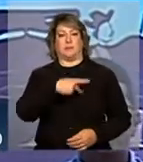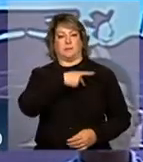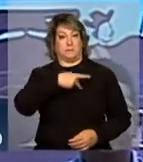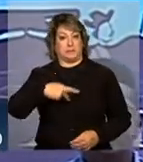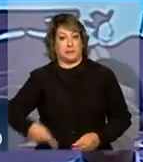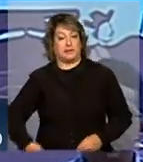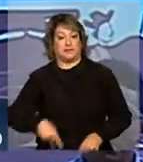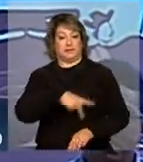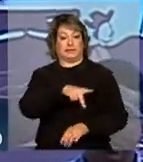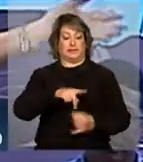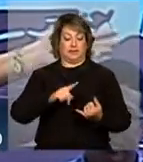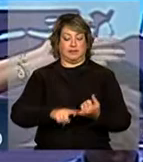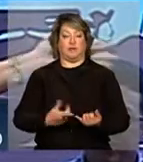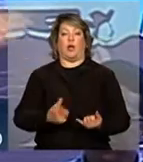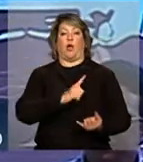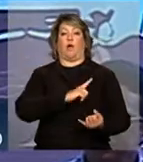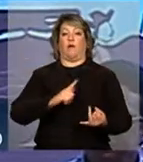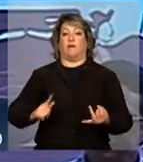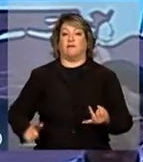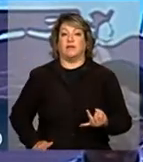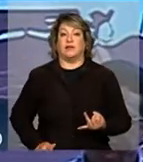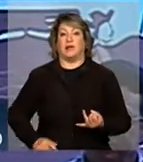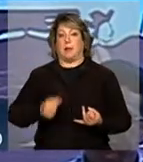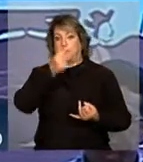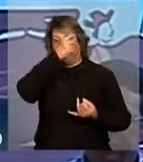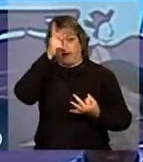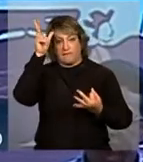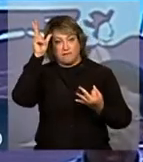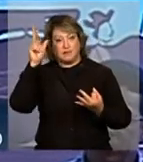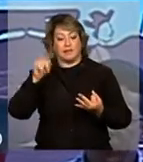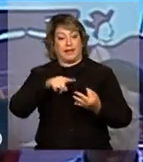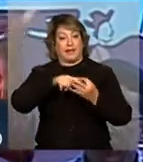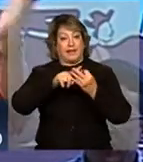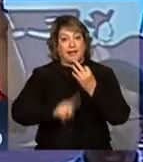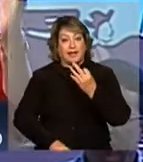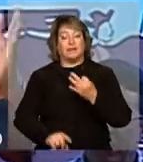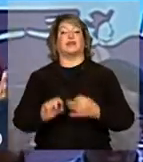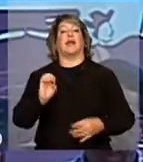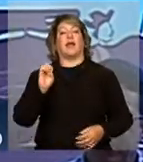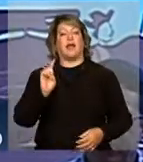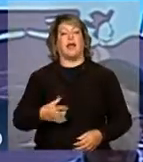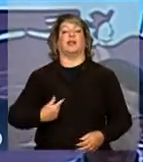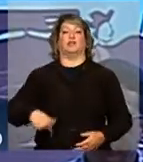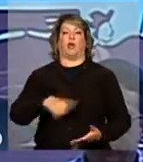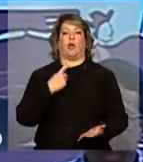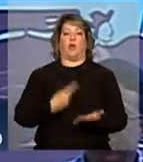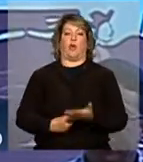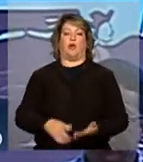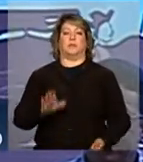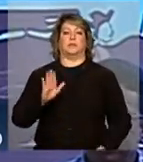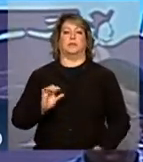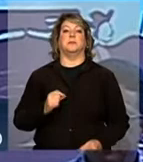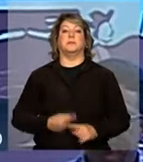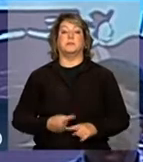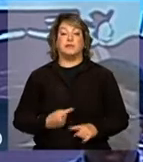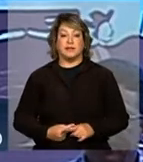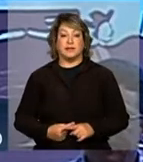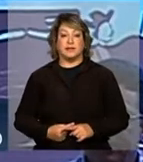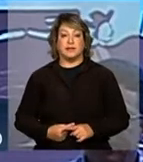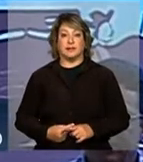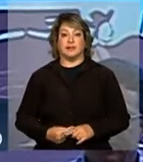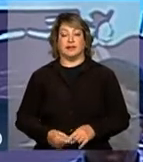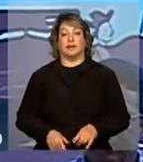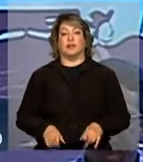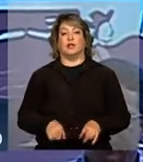Presidência da República, governadores, prefeitos. Esse é o nosso compromisso. E também, em tudo